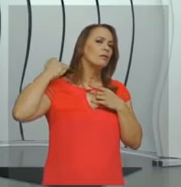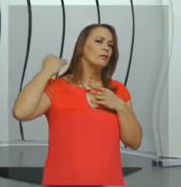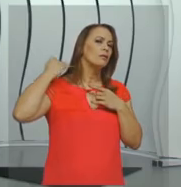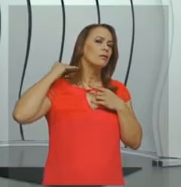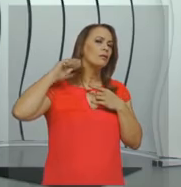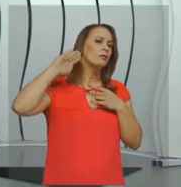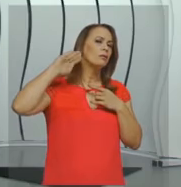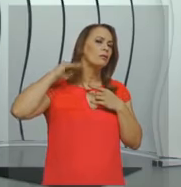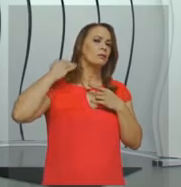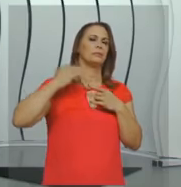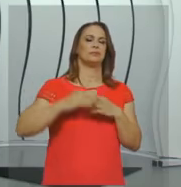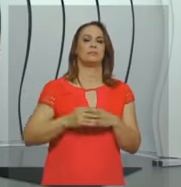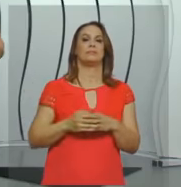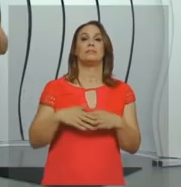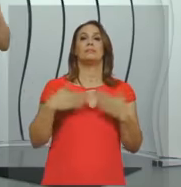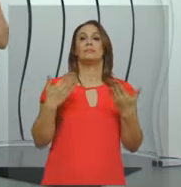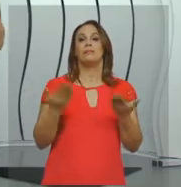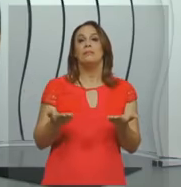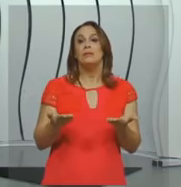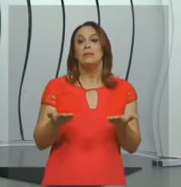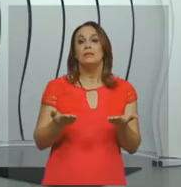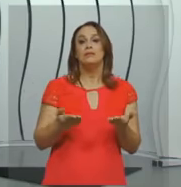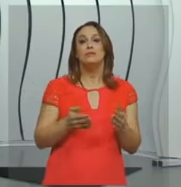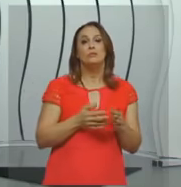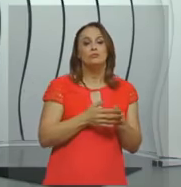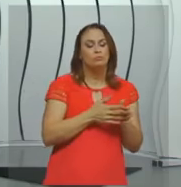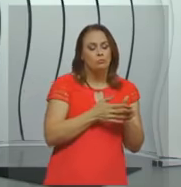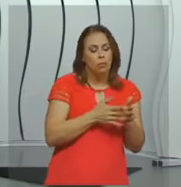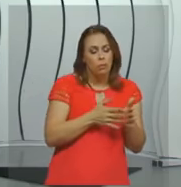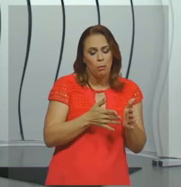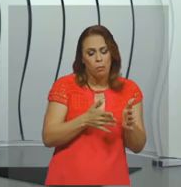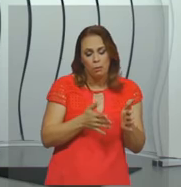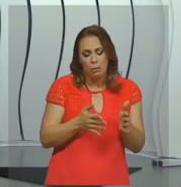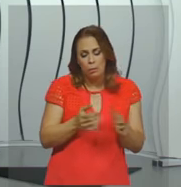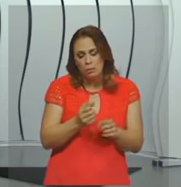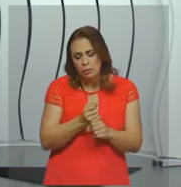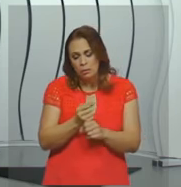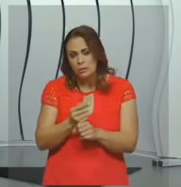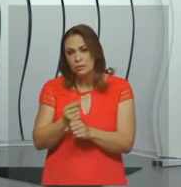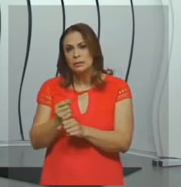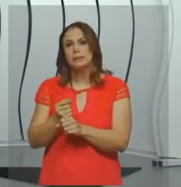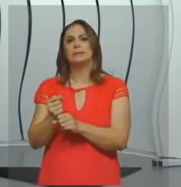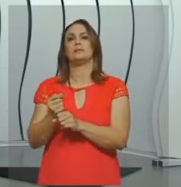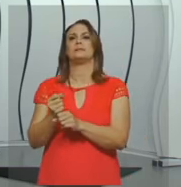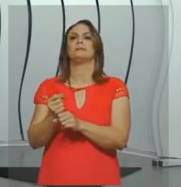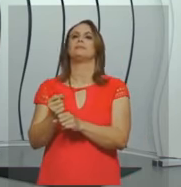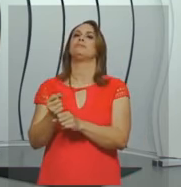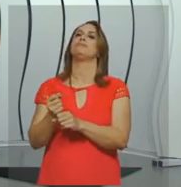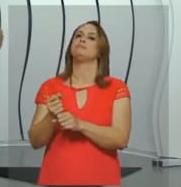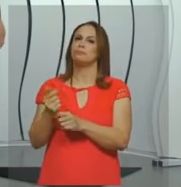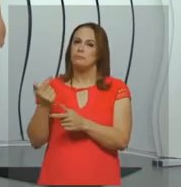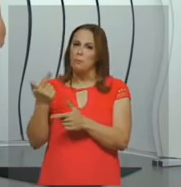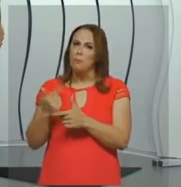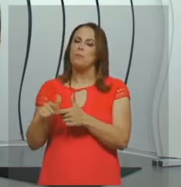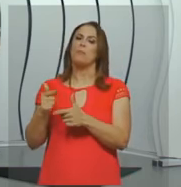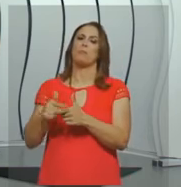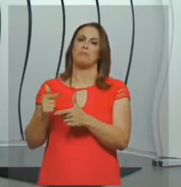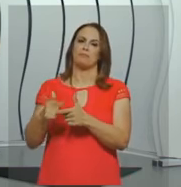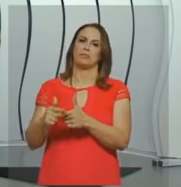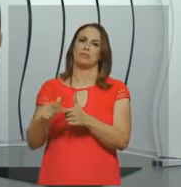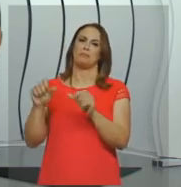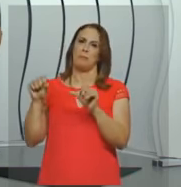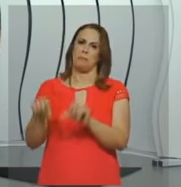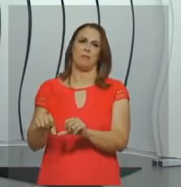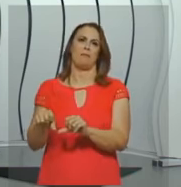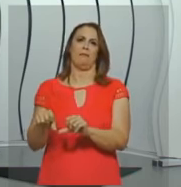longo do tempo, pode ficar cada vez mais complicado, então é importante você colocar na sua